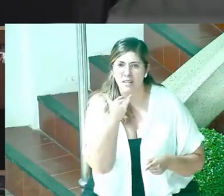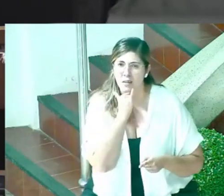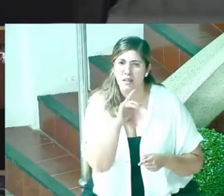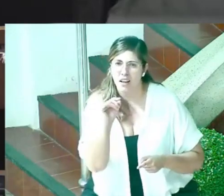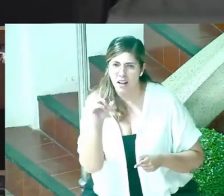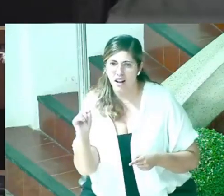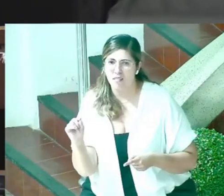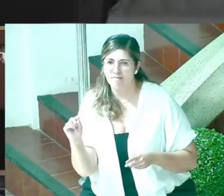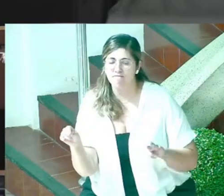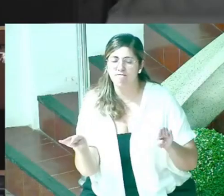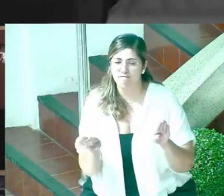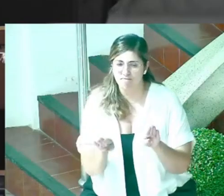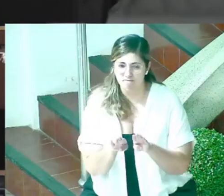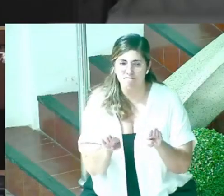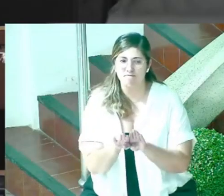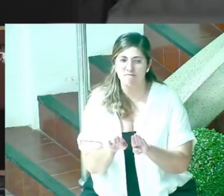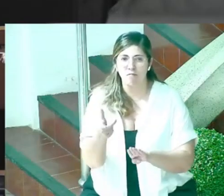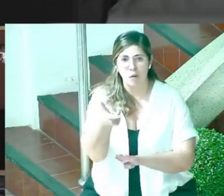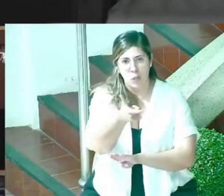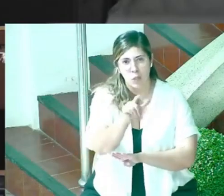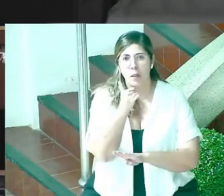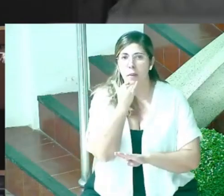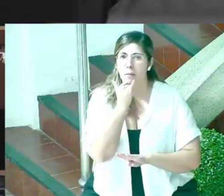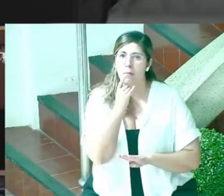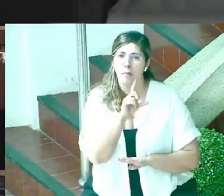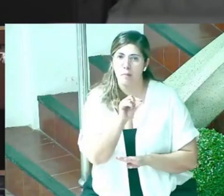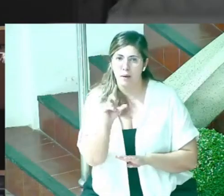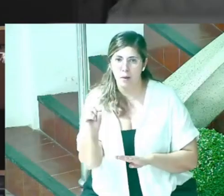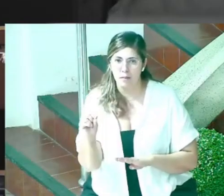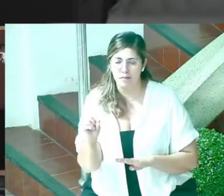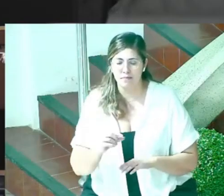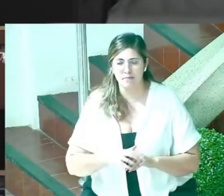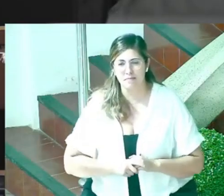Uma oração, ou uma leitura, melhor dizendo,